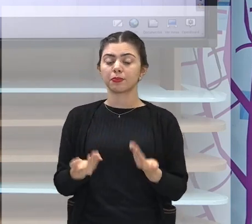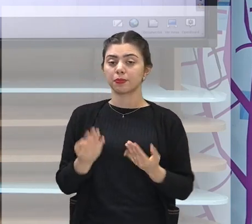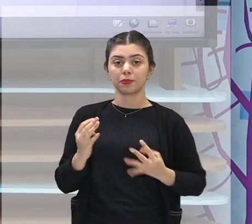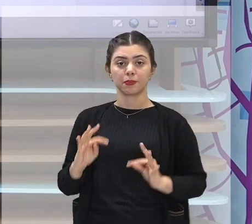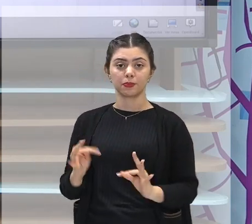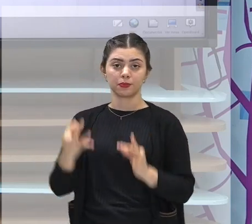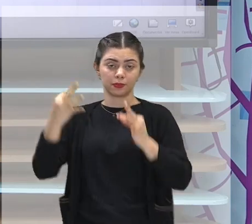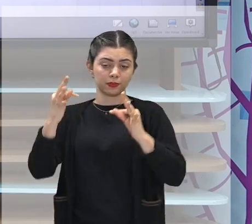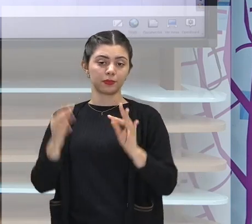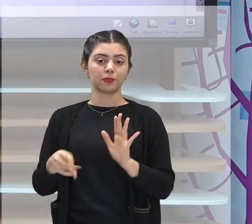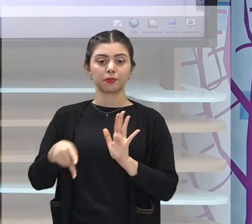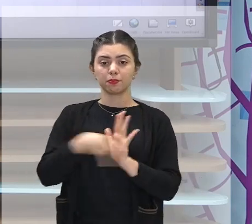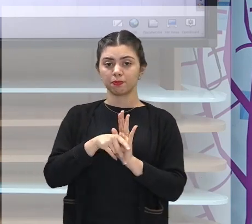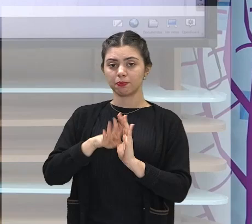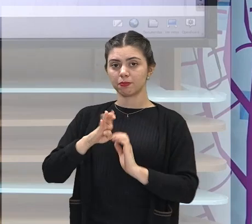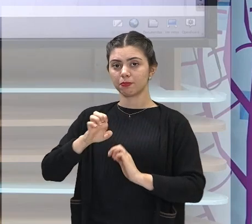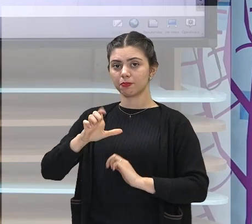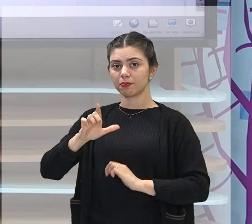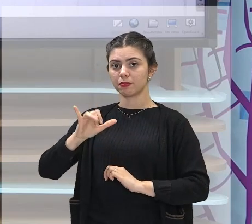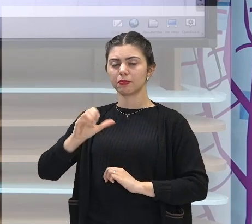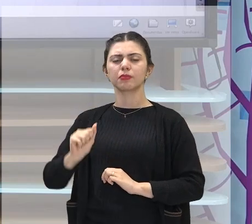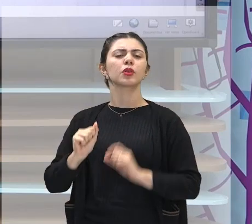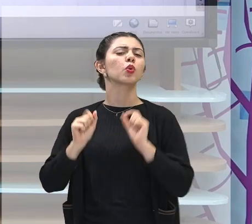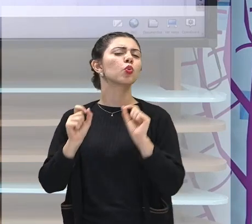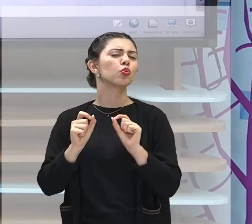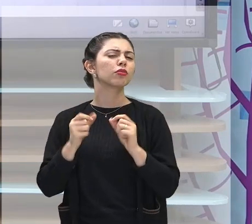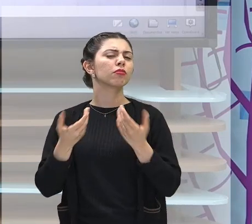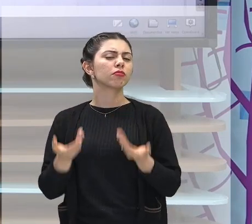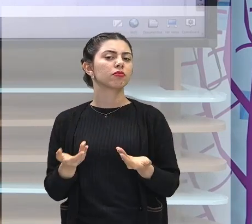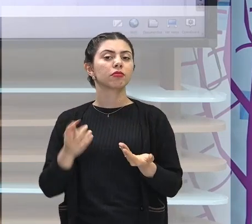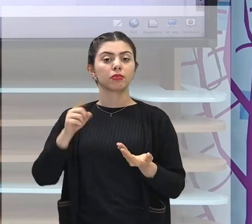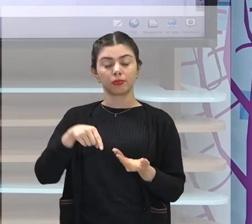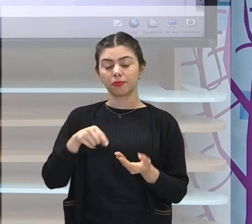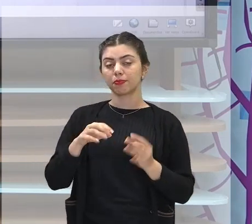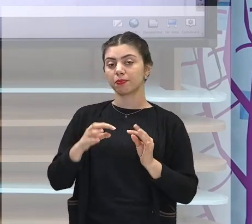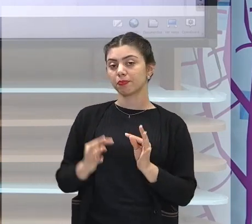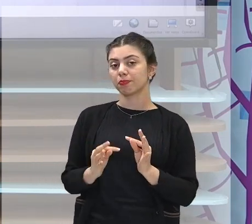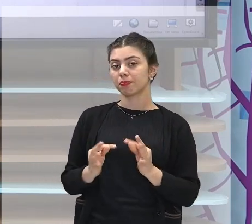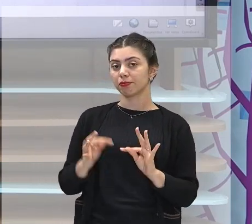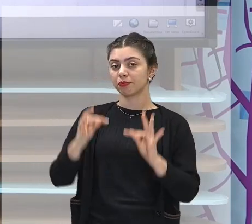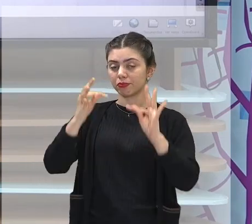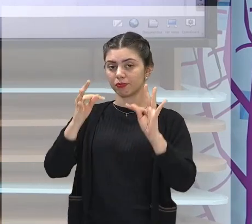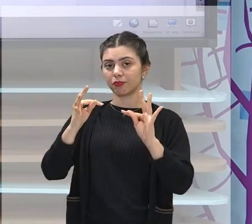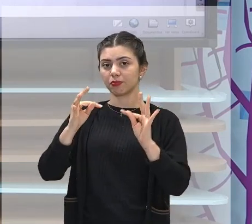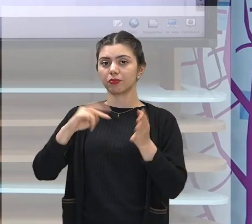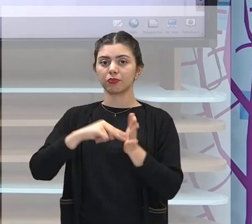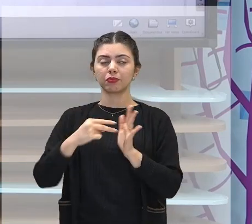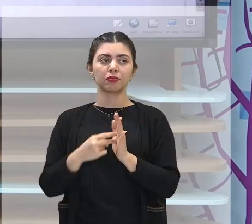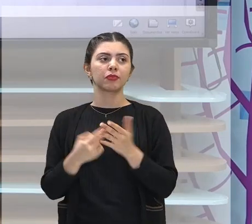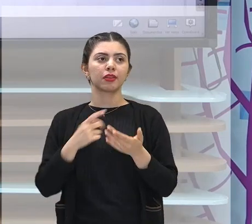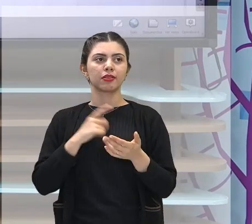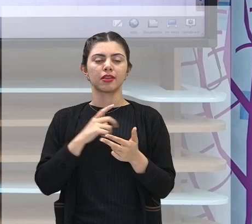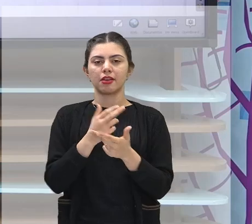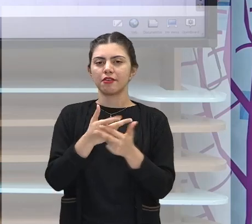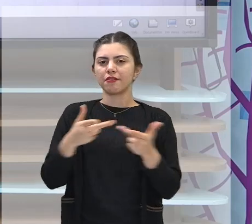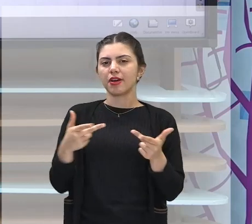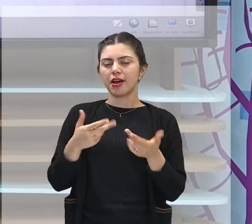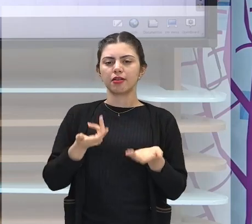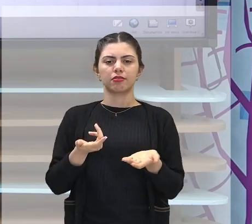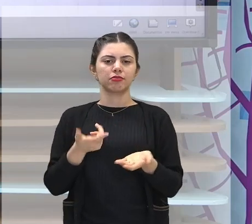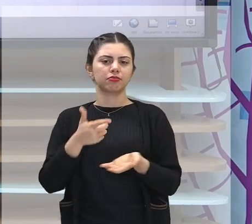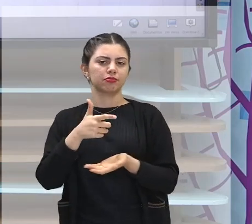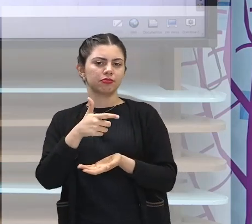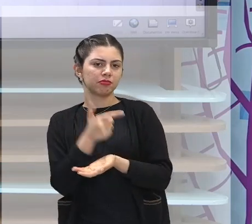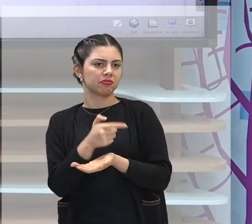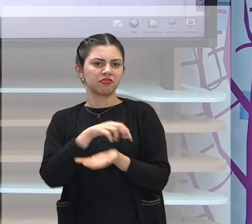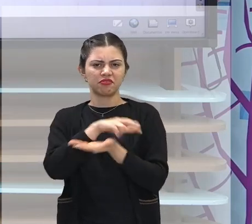tecnologia bélica é justamente o quê? A tecnologia de armas. Lembrando que o